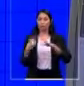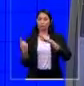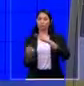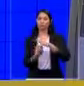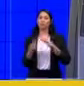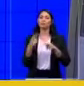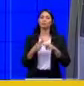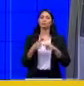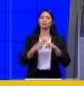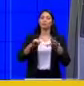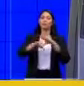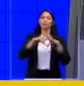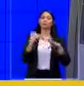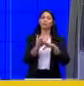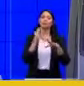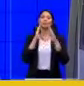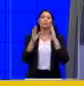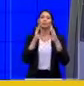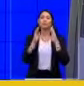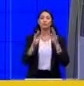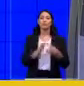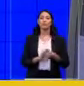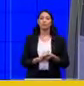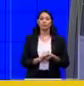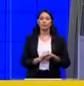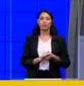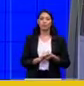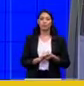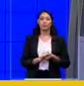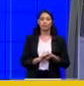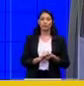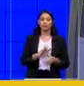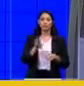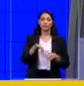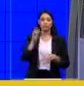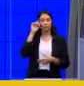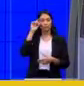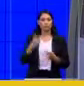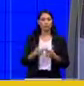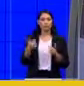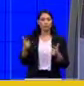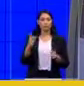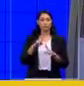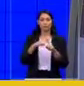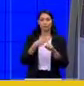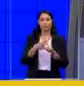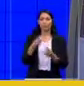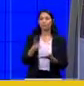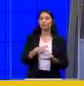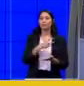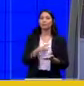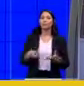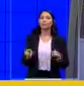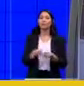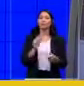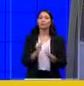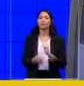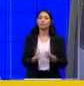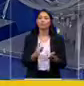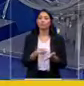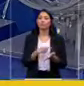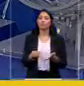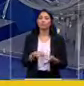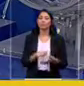Caixa, no Facebook, no YouTube. Os demais sorteios desta noite, dia de sorte, dupla cena, quina e time